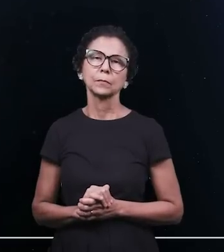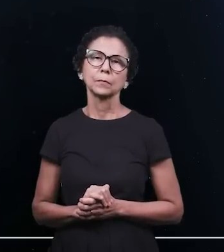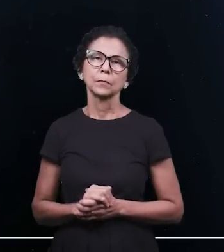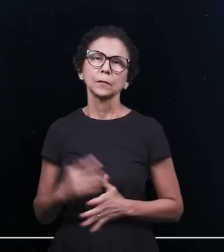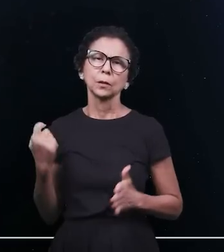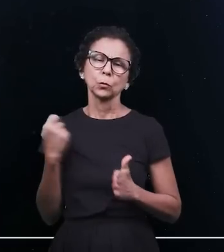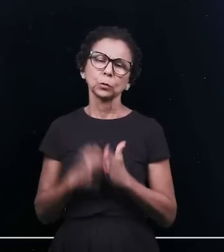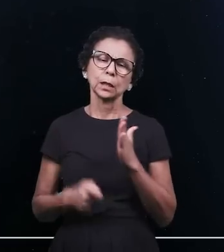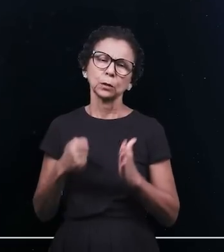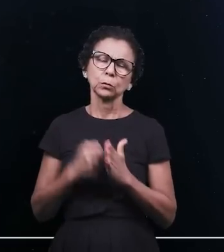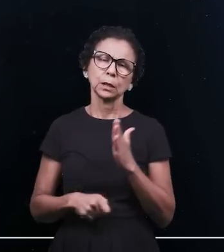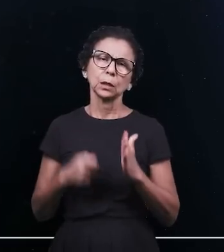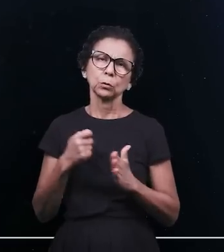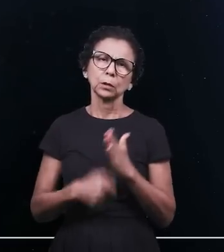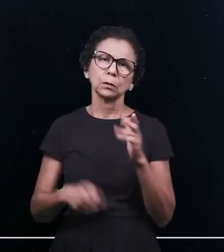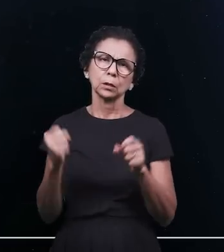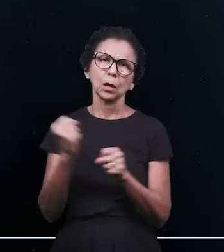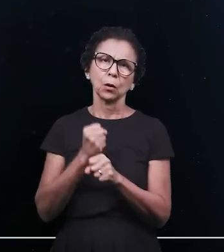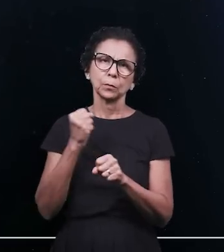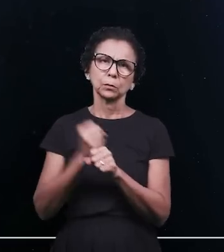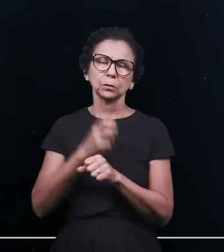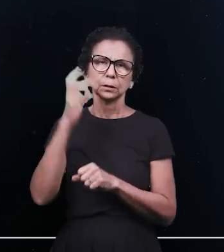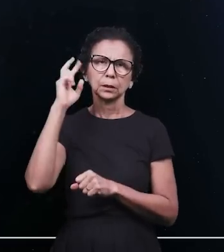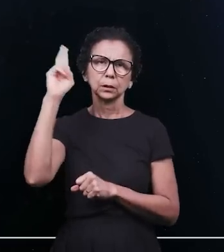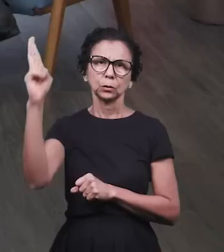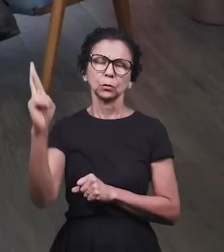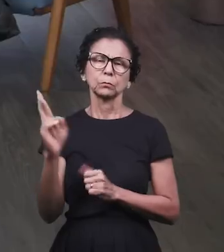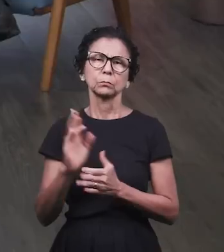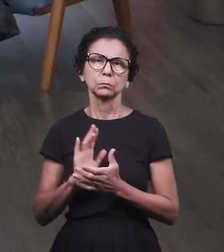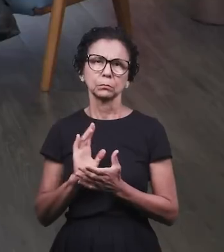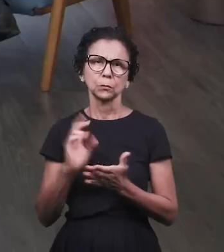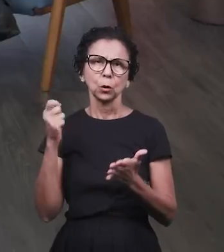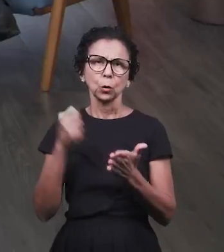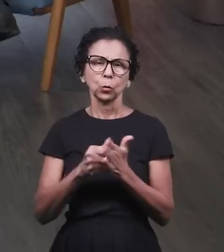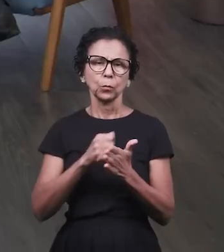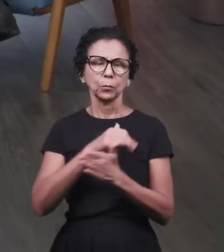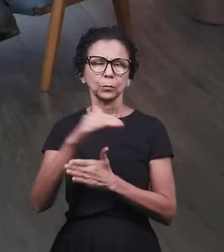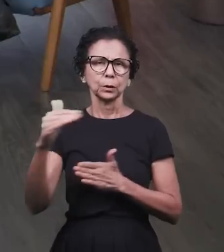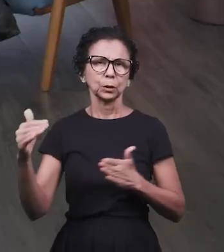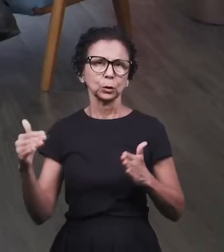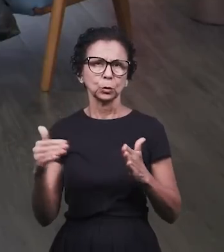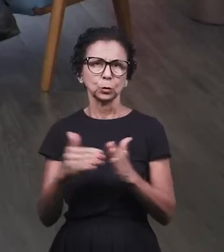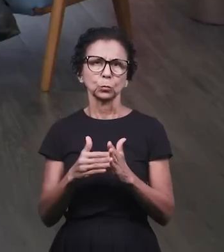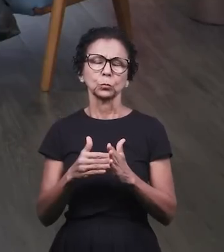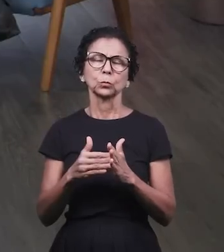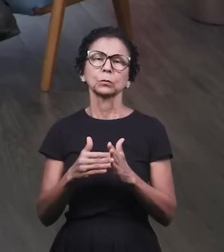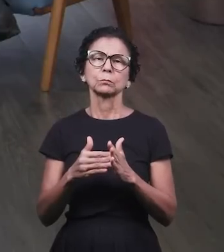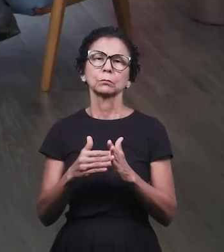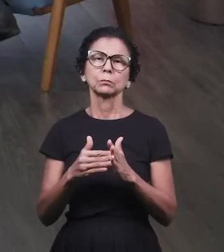combate, acabei a carreira, guardei a fé. Fecha